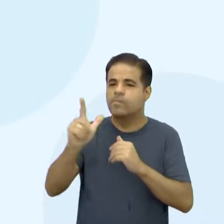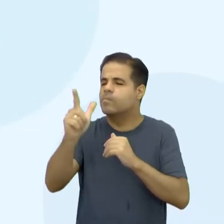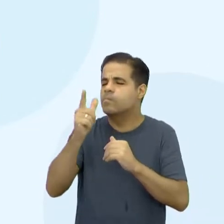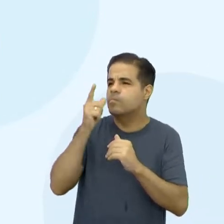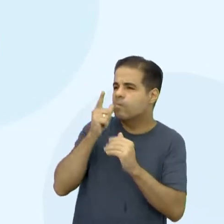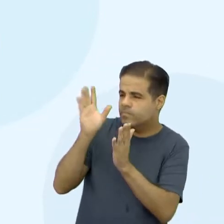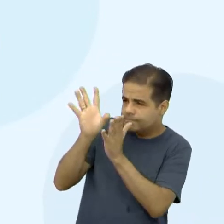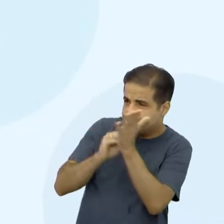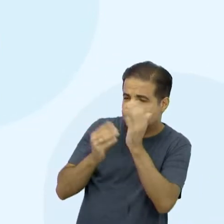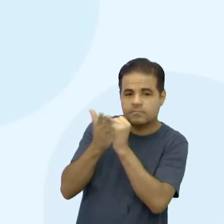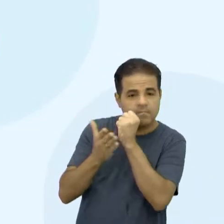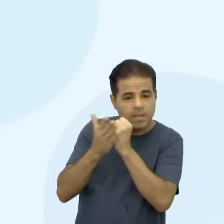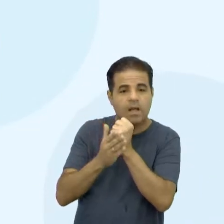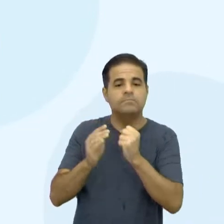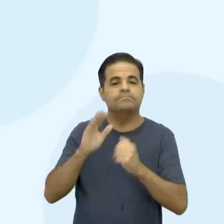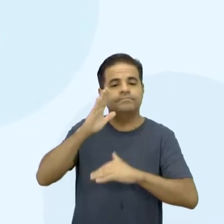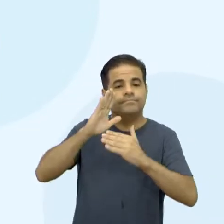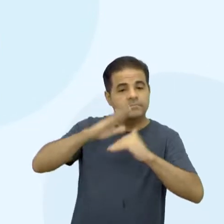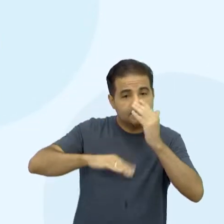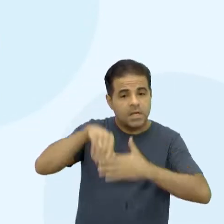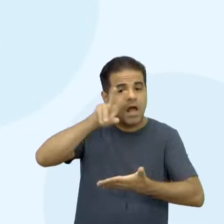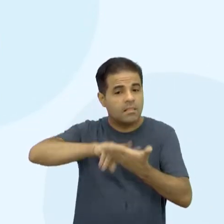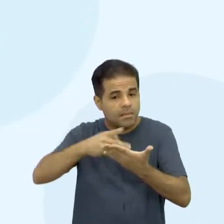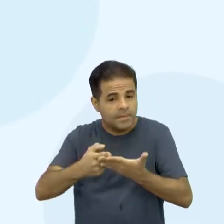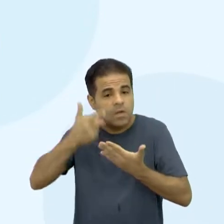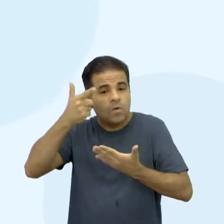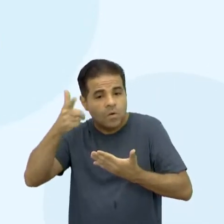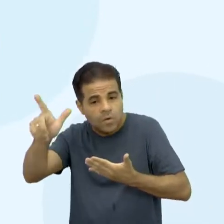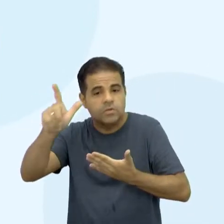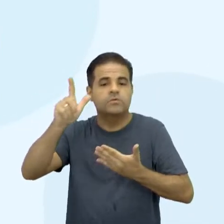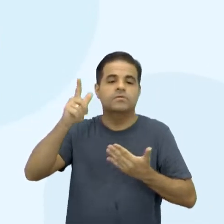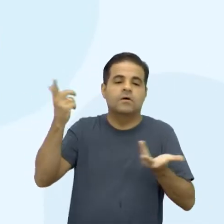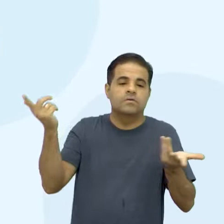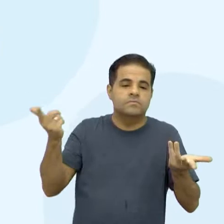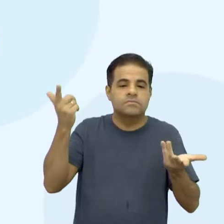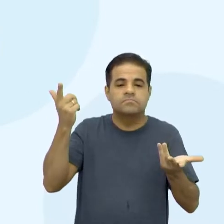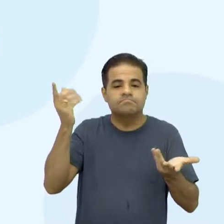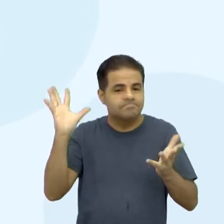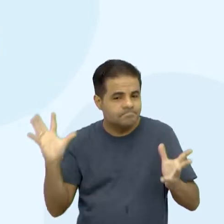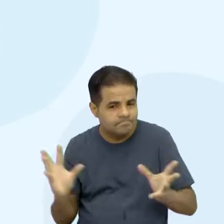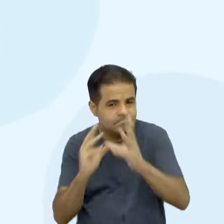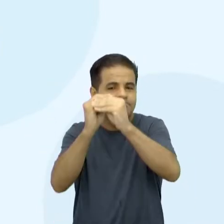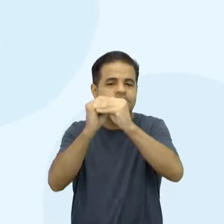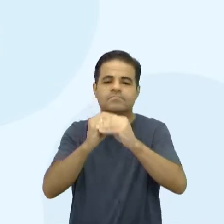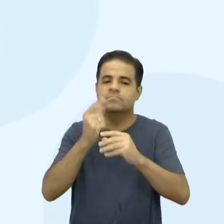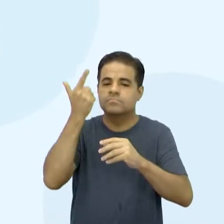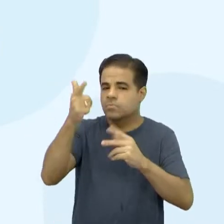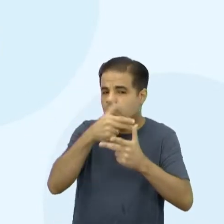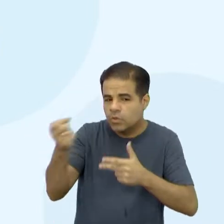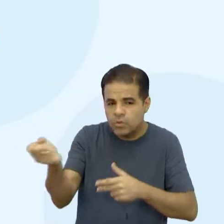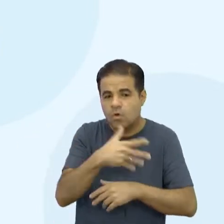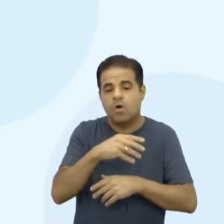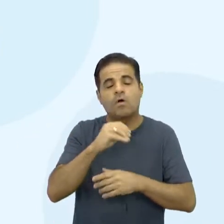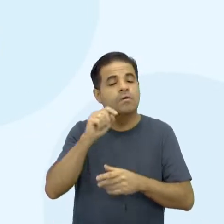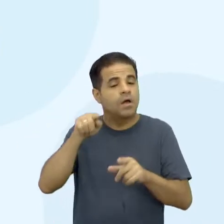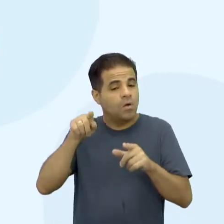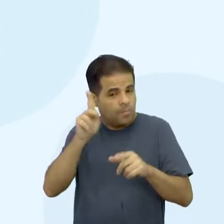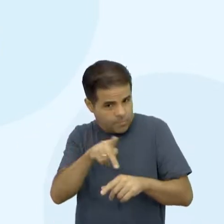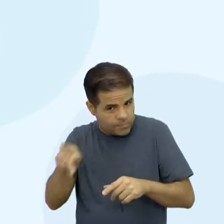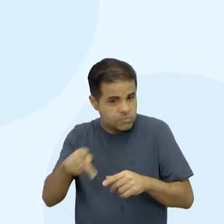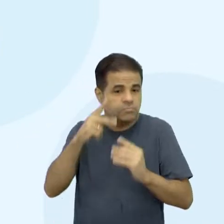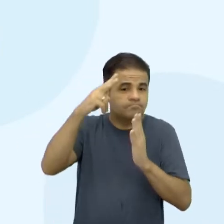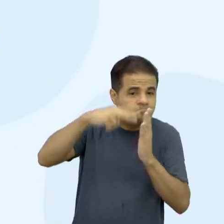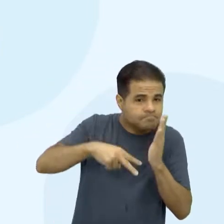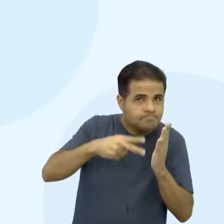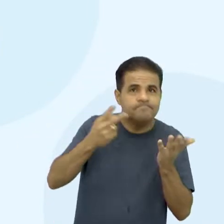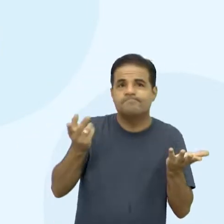base. Ação de interpretar novamente alguma coisa, acrescentando algo novo e original. O professor fez uma